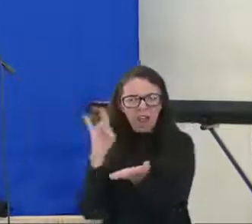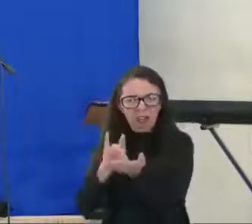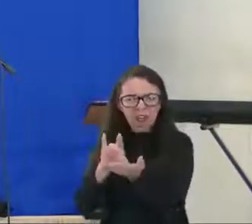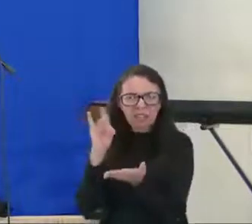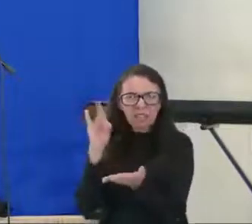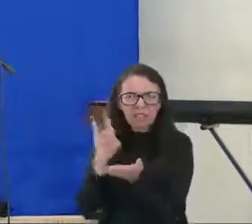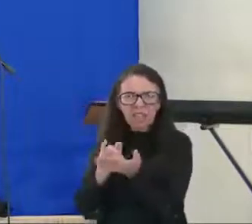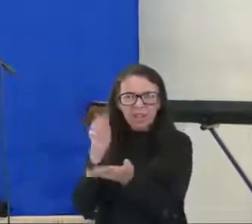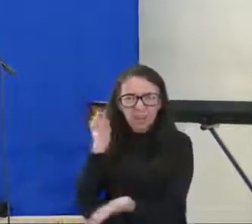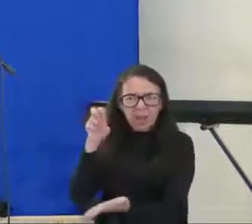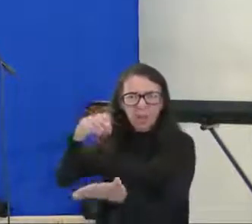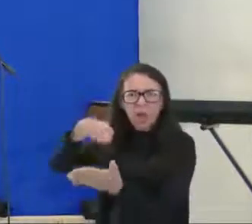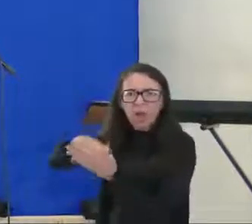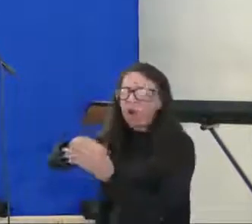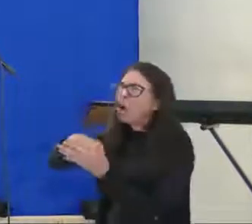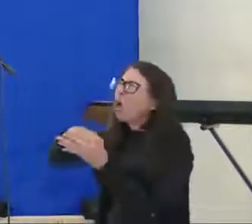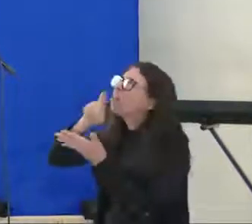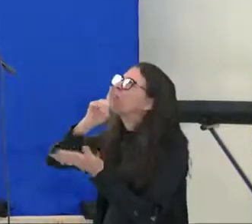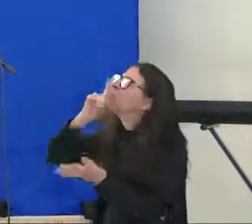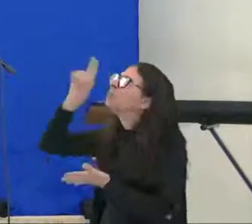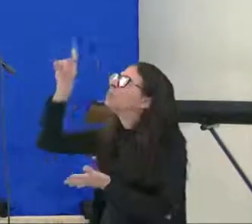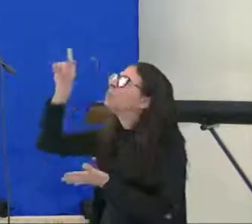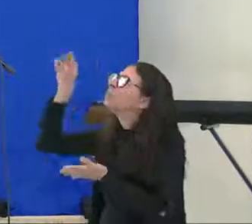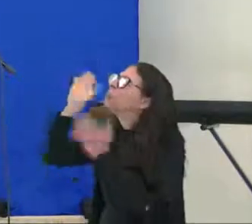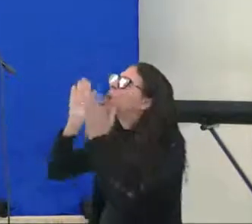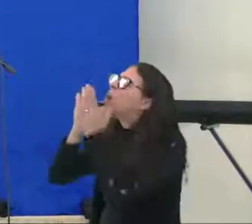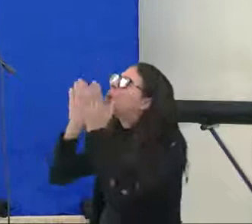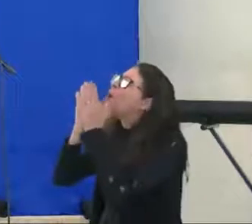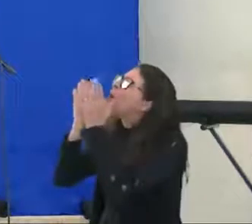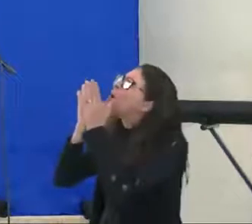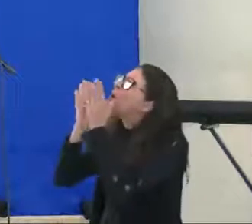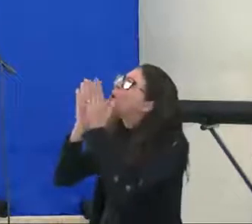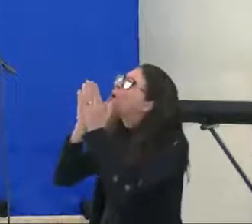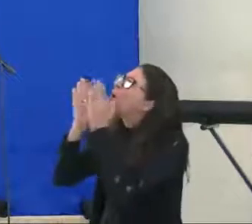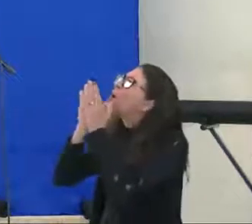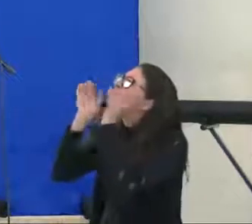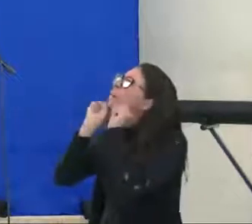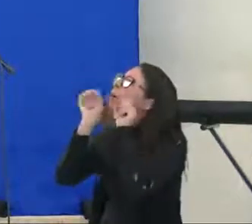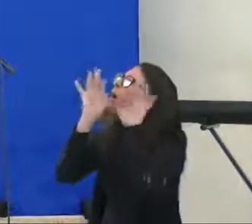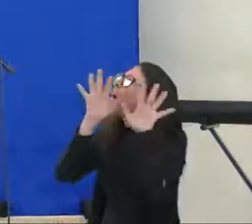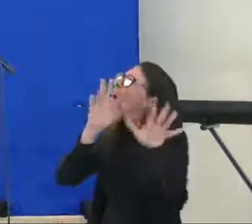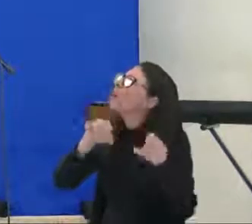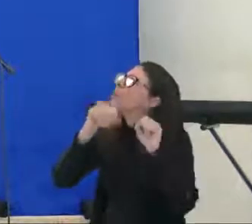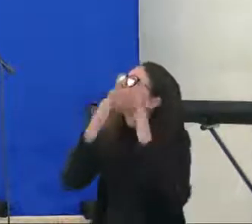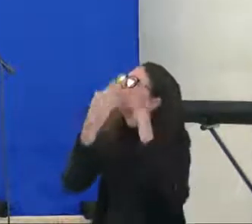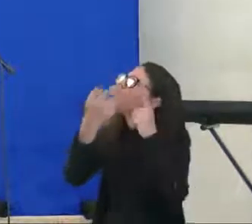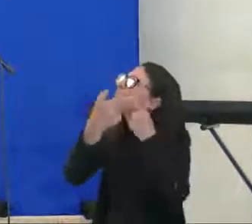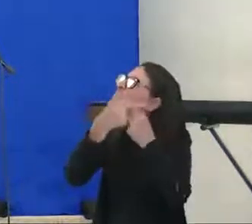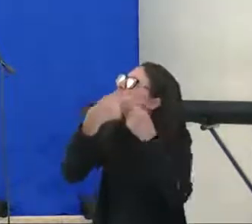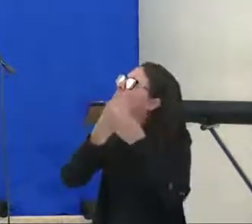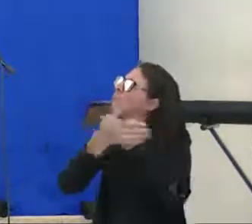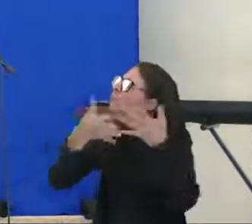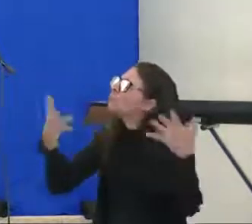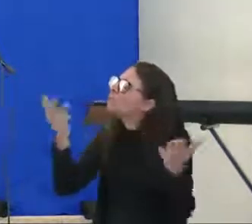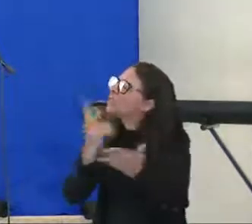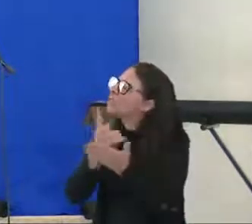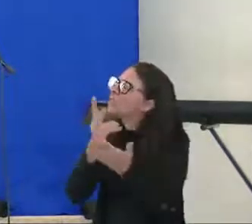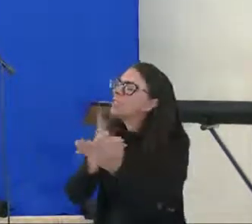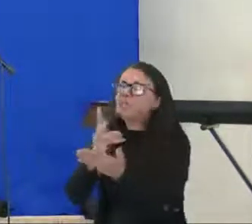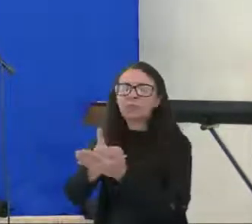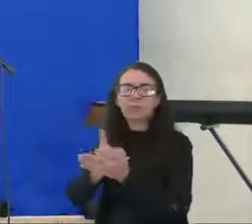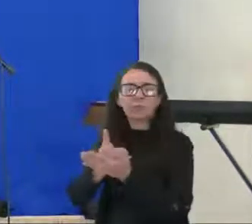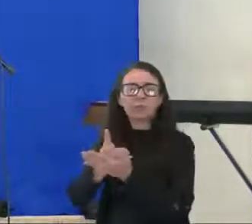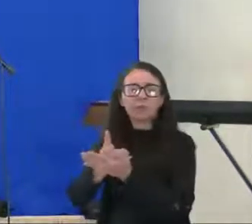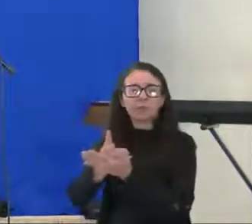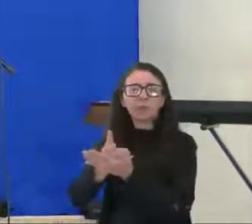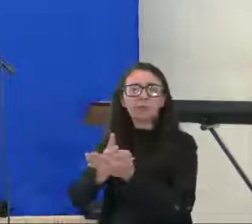Então aqui está falando o apóstolo Paulo que Deus entrega os dons conforme a sua vontade e que não